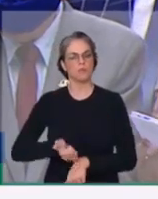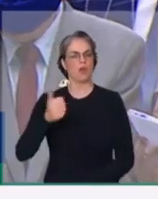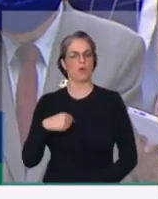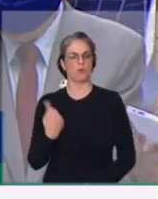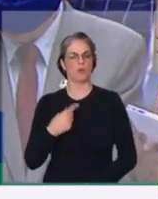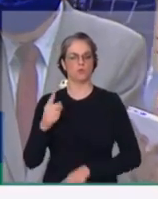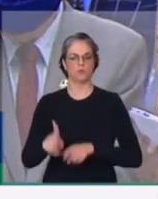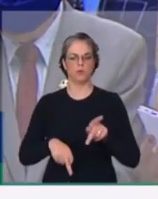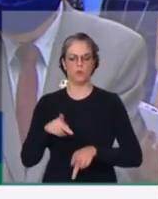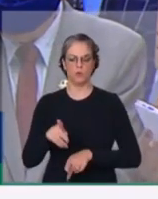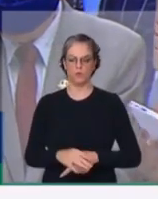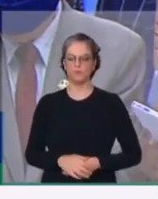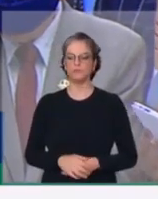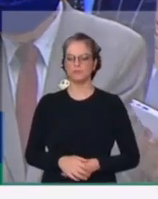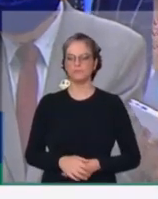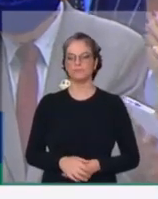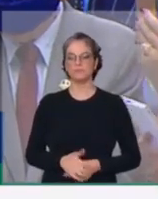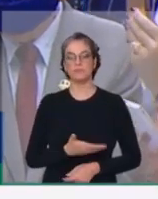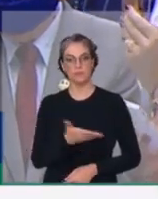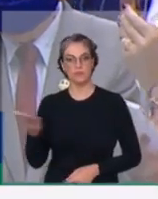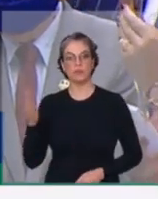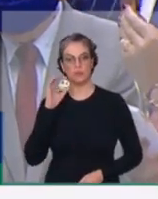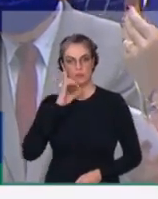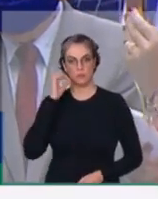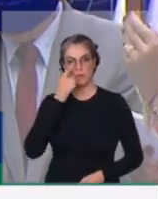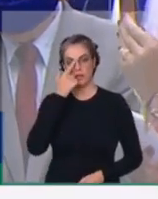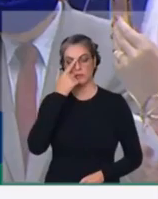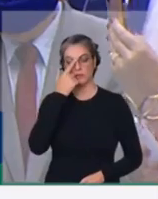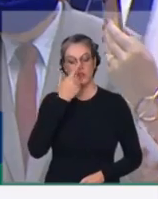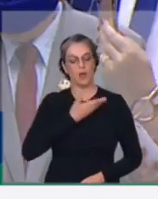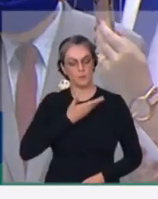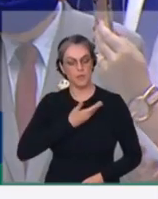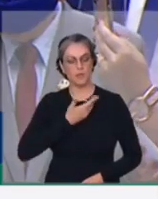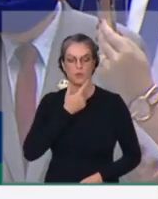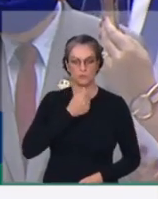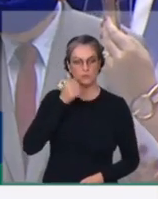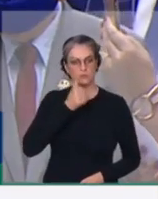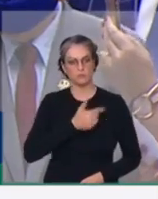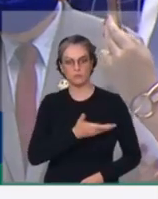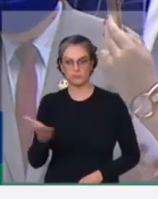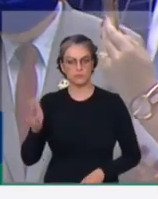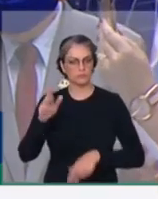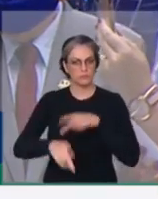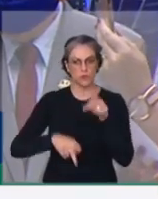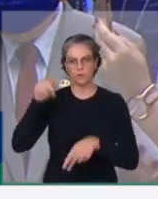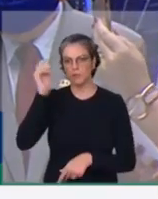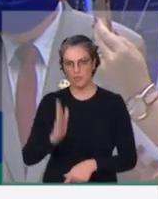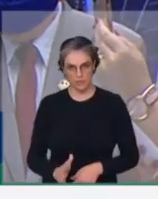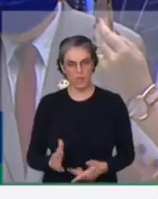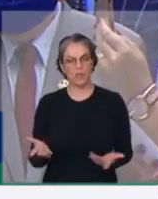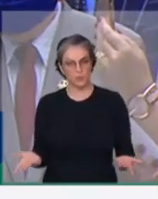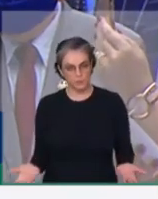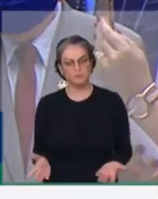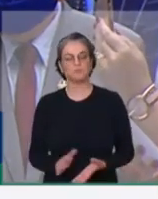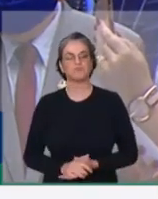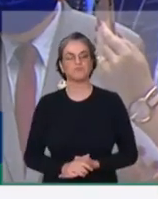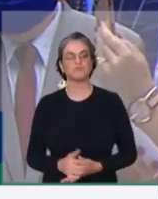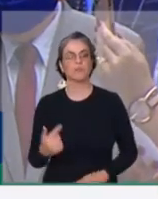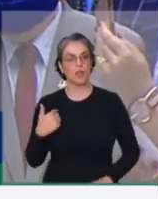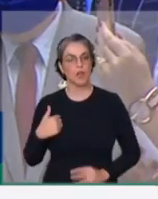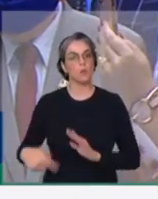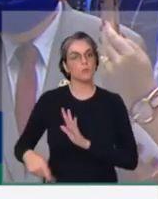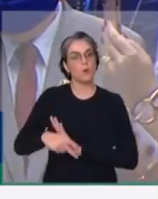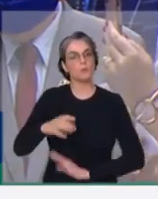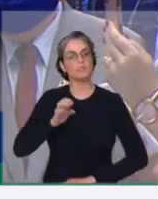gente. Deputadas e deputados, amigas e amigos, brasileiras e brasileiros, venho de um